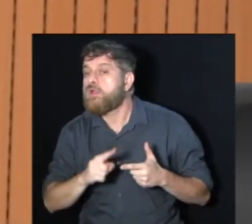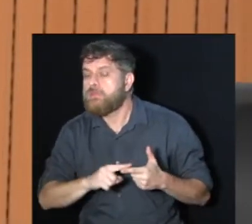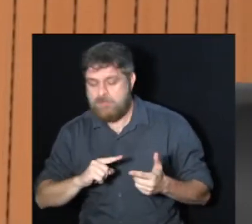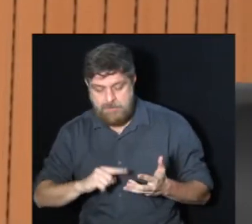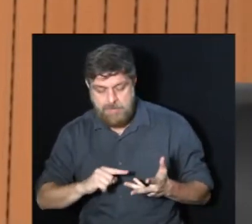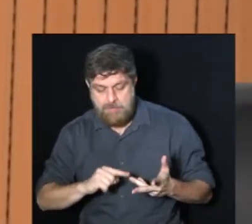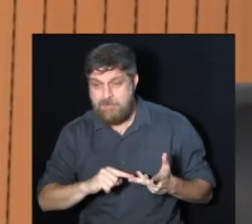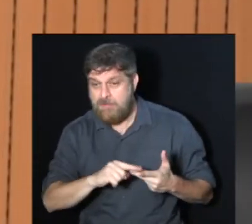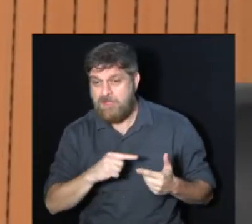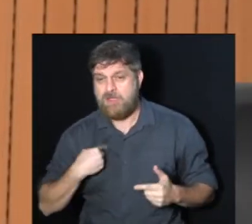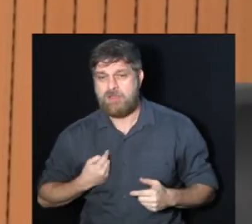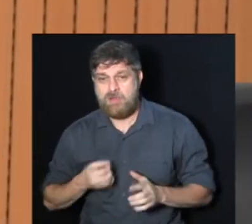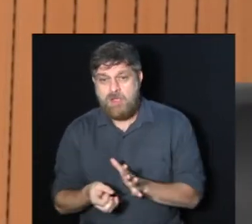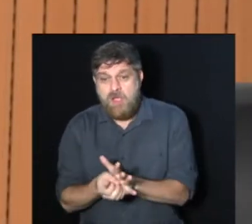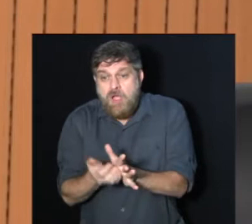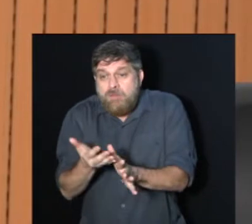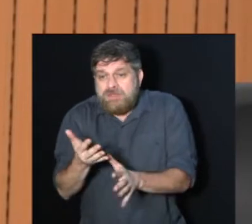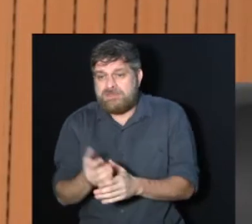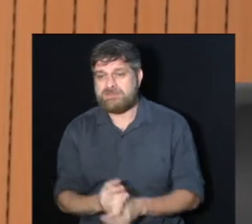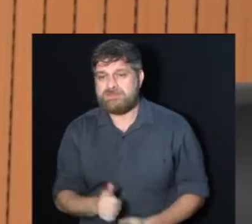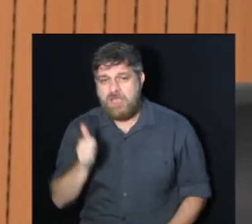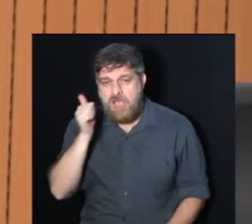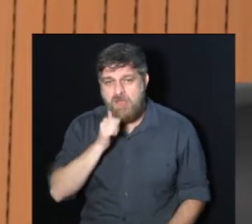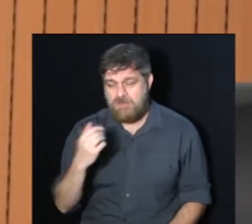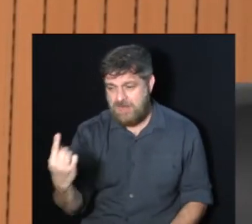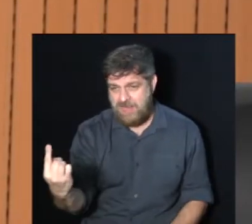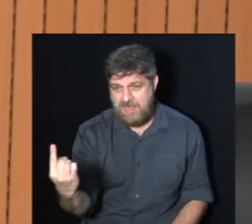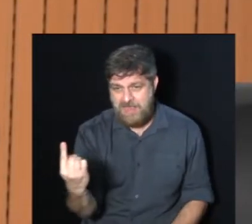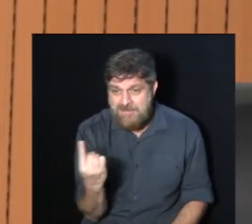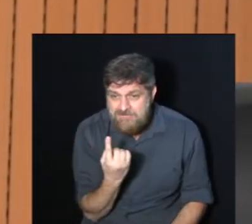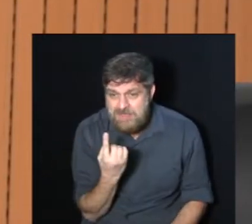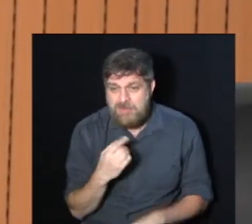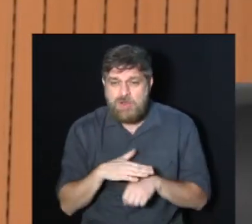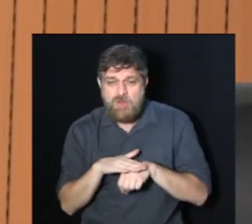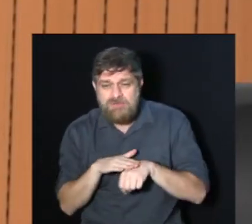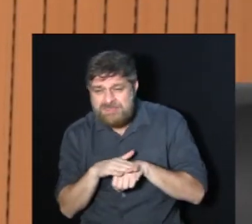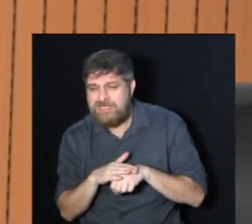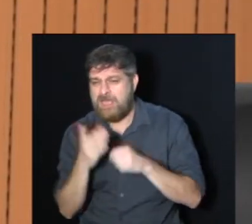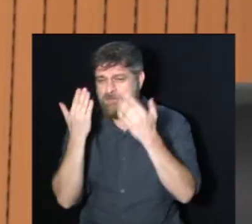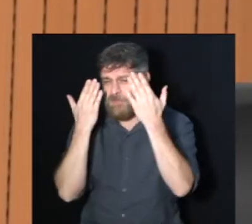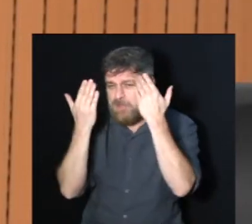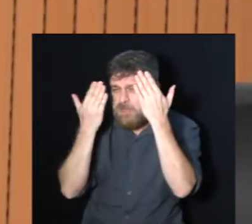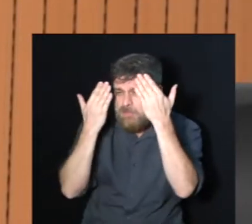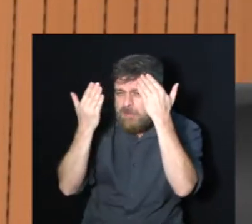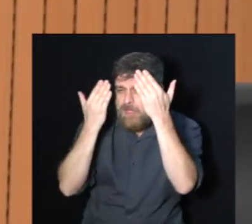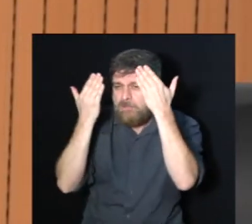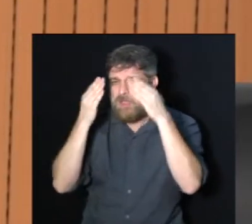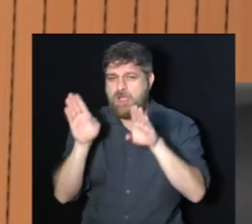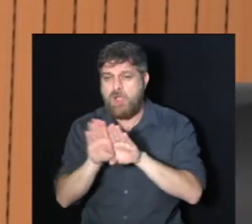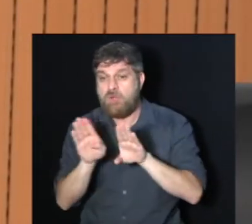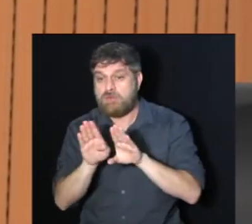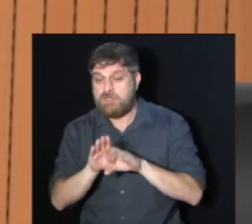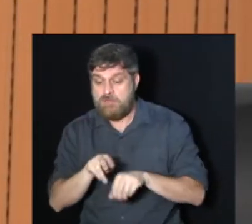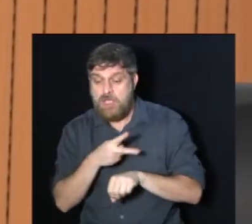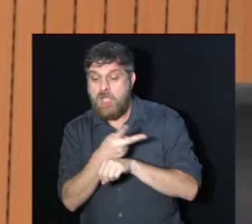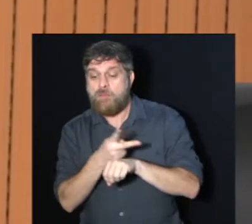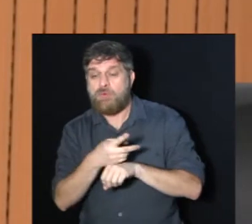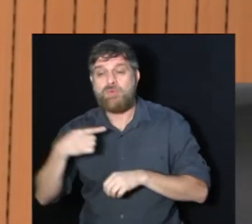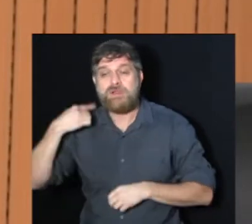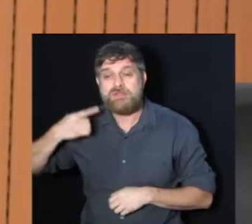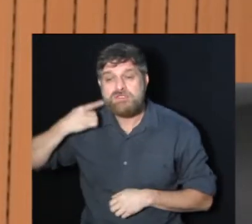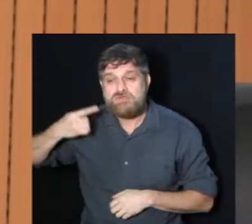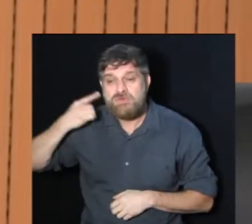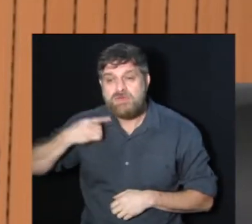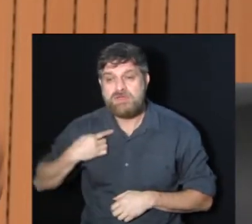Às vezes, elas iam lá para ter um atendimento psicológico, ou um atendimento jurídico, ou para falar